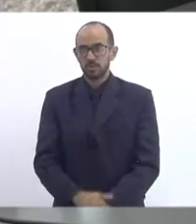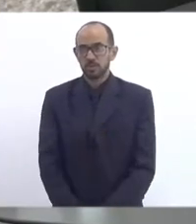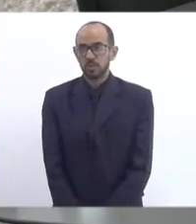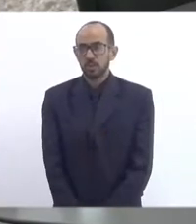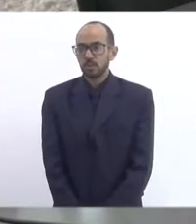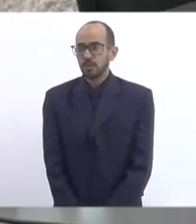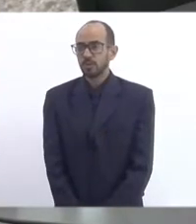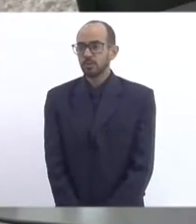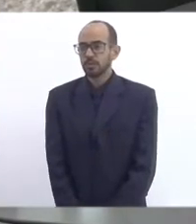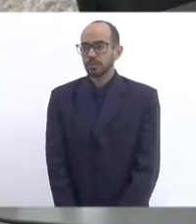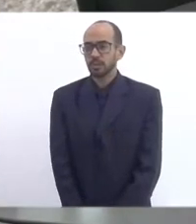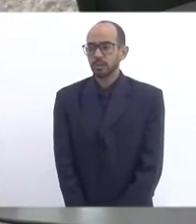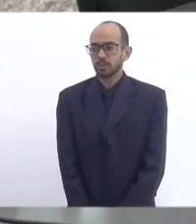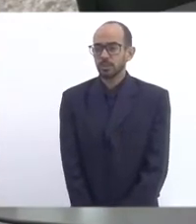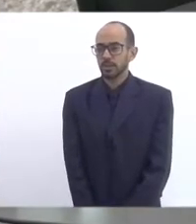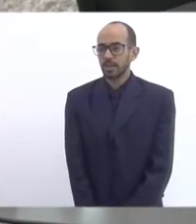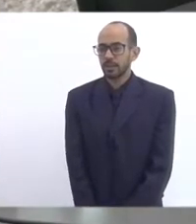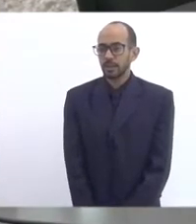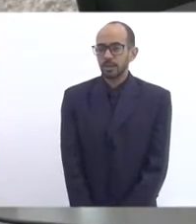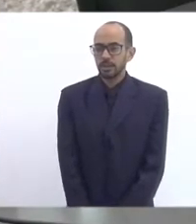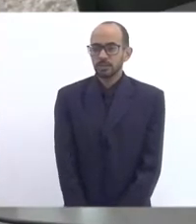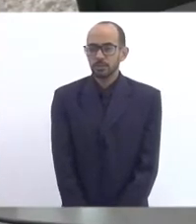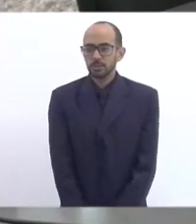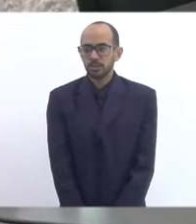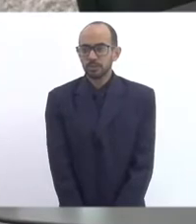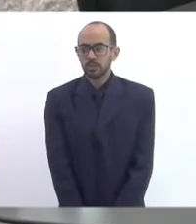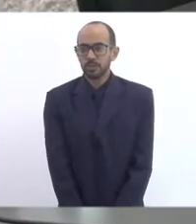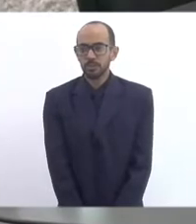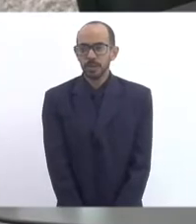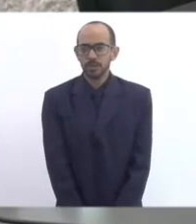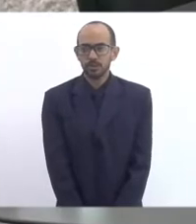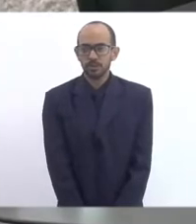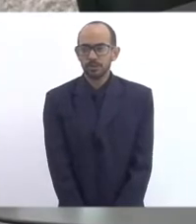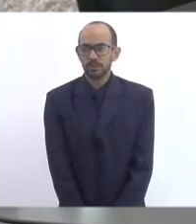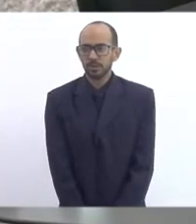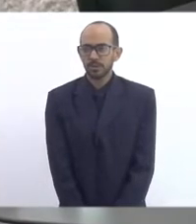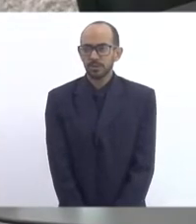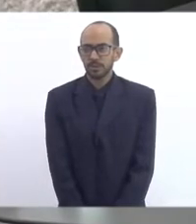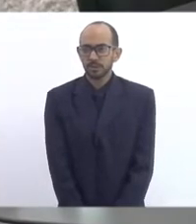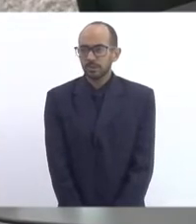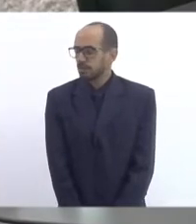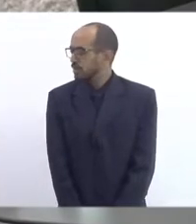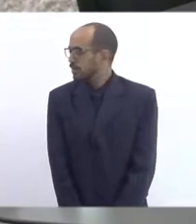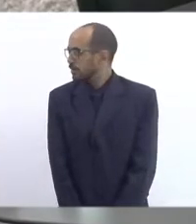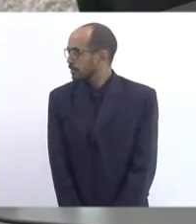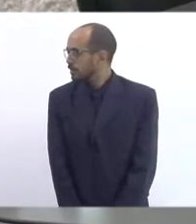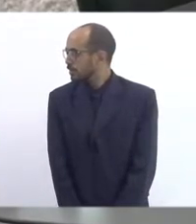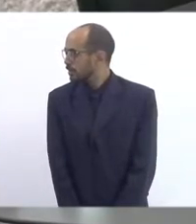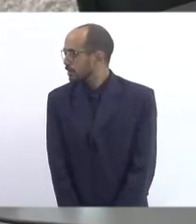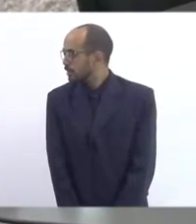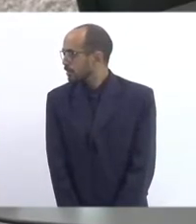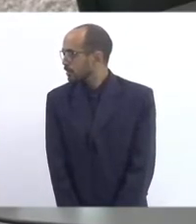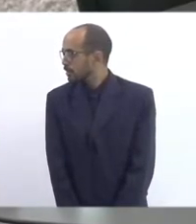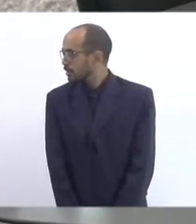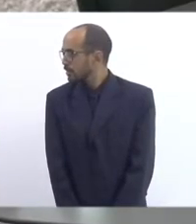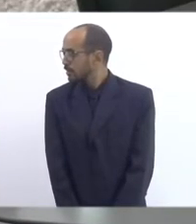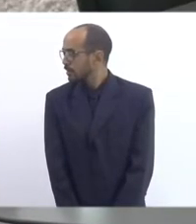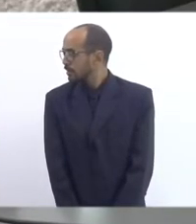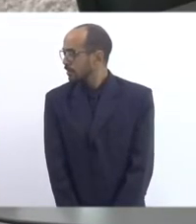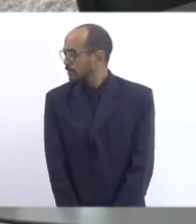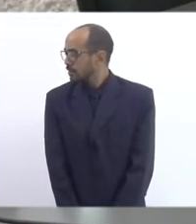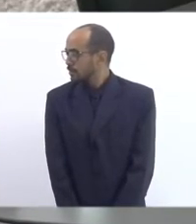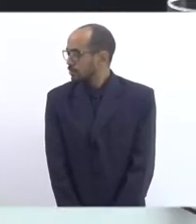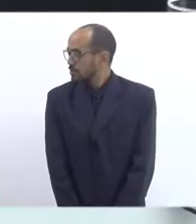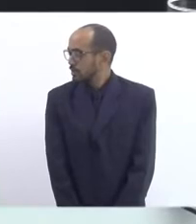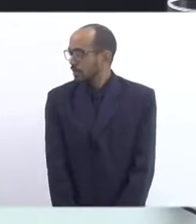Librelon? Ué, minha pauta então está. Peraí. Está errada. O 13 é da Zeidan. É 10, Luiz. É